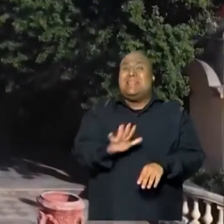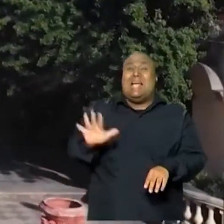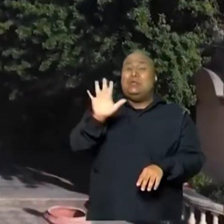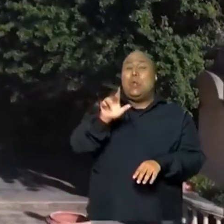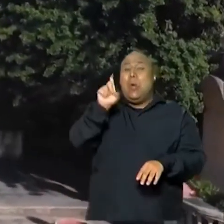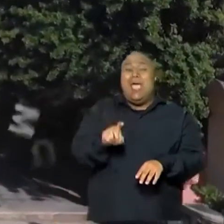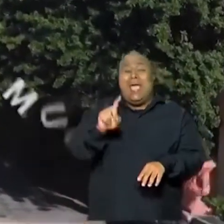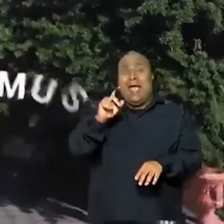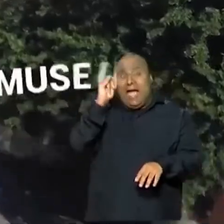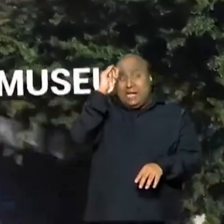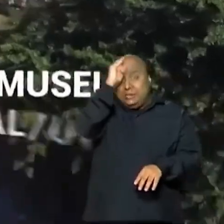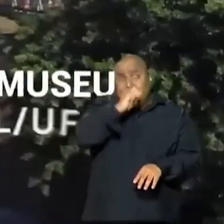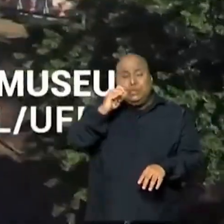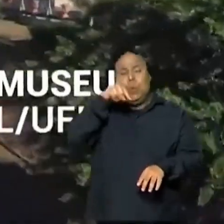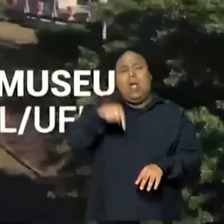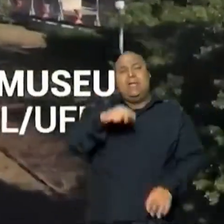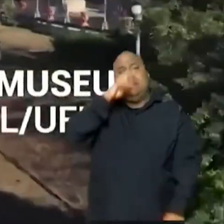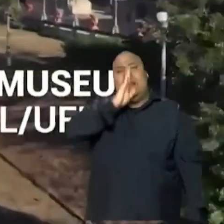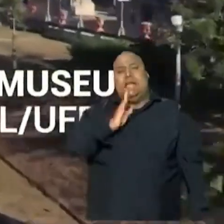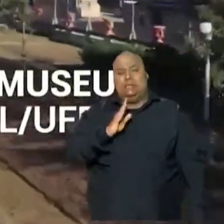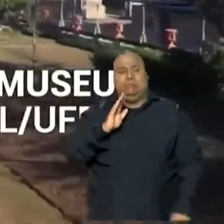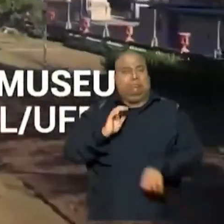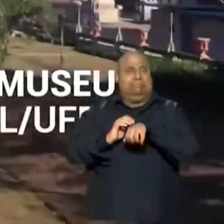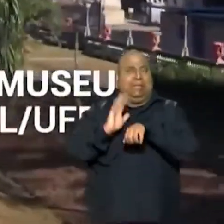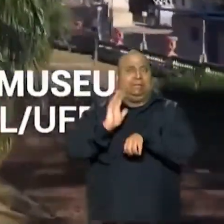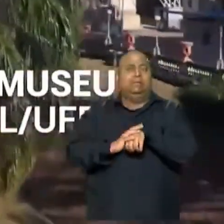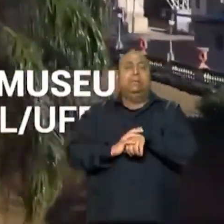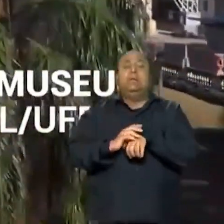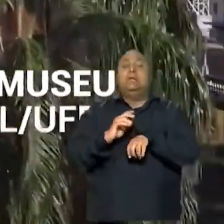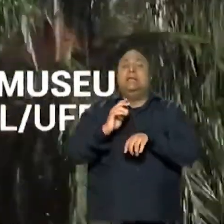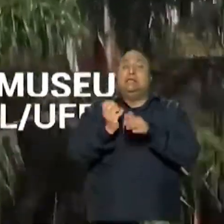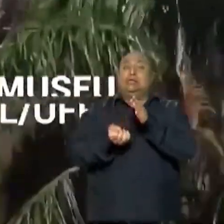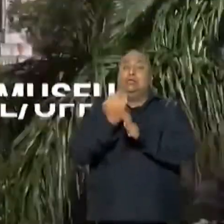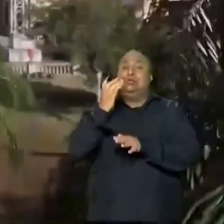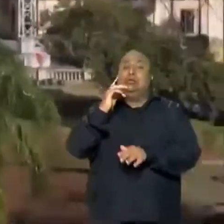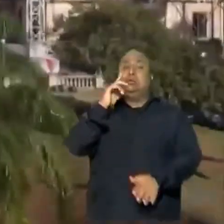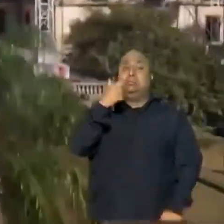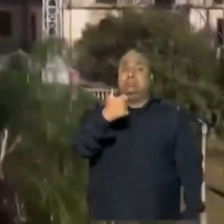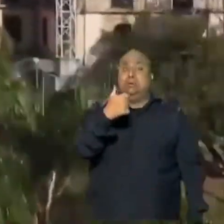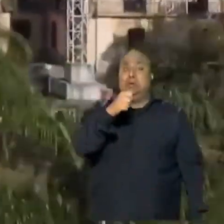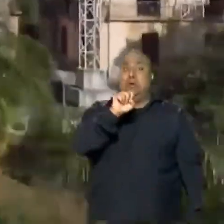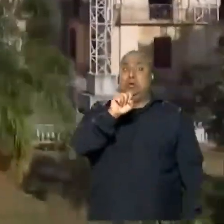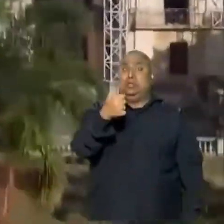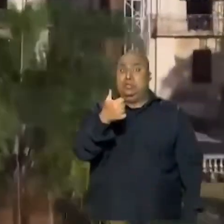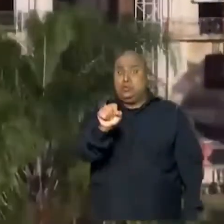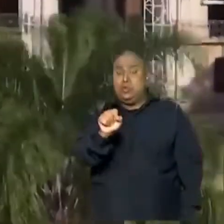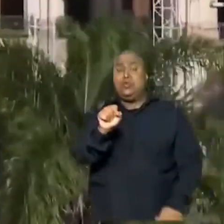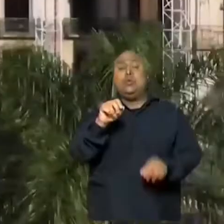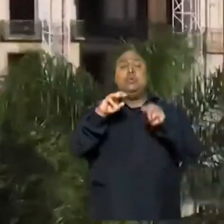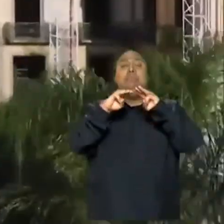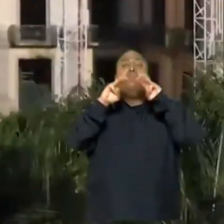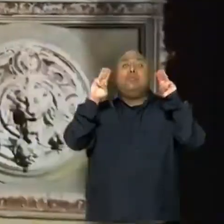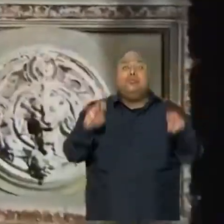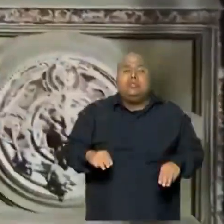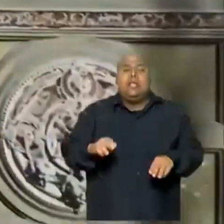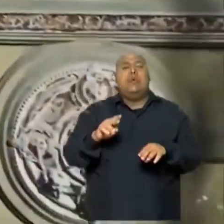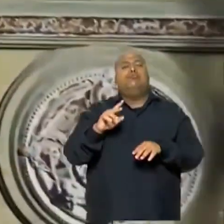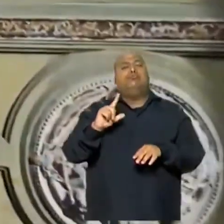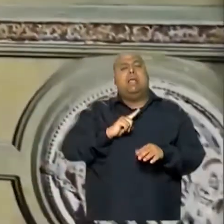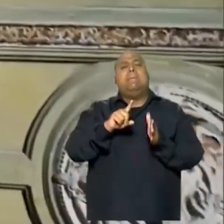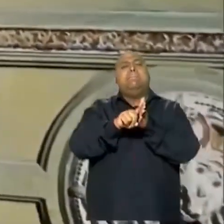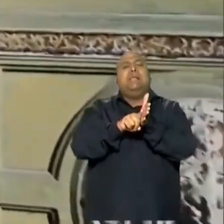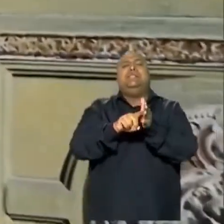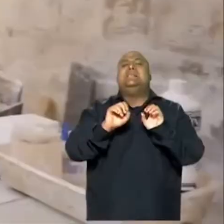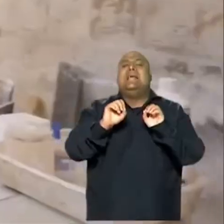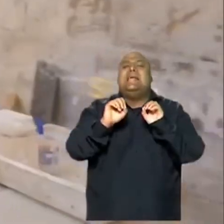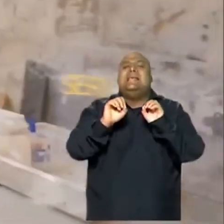instituição científica do Brasil. Fundado em 1818, o museu realiza atividades de pesquisa e